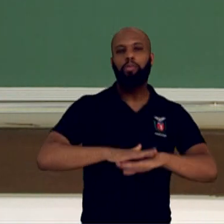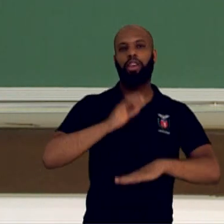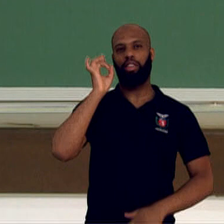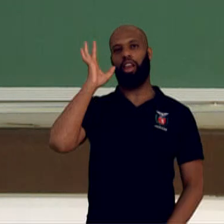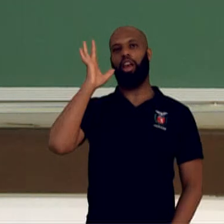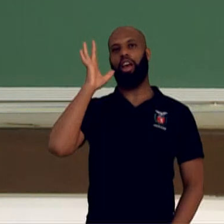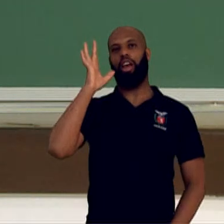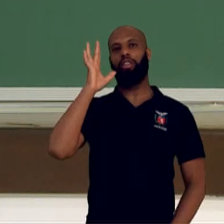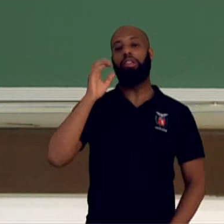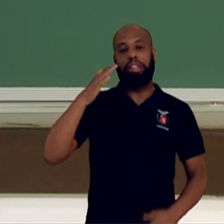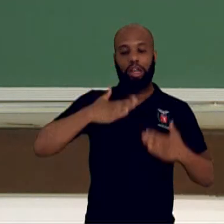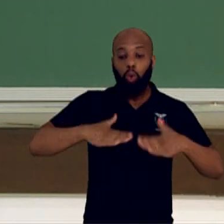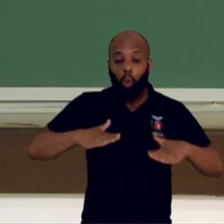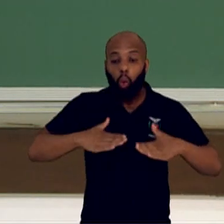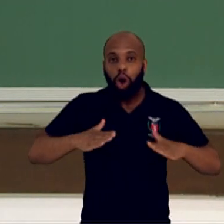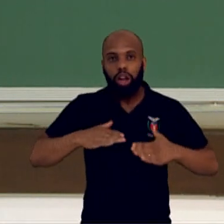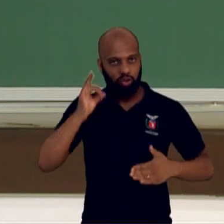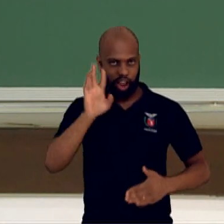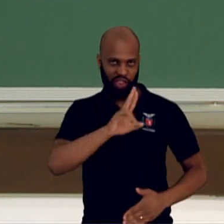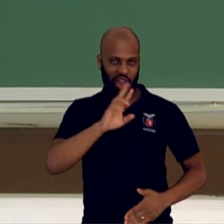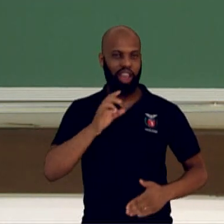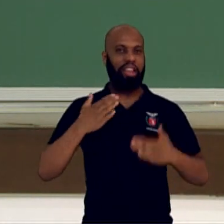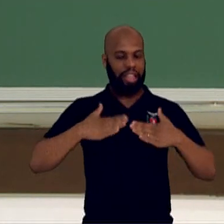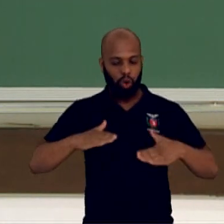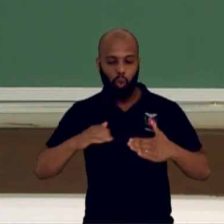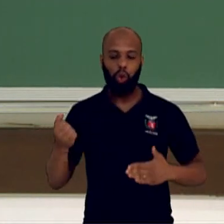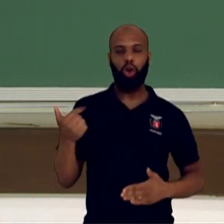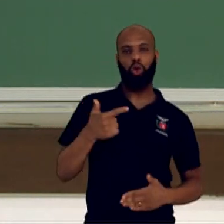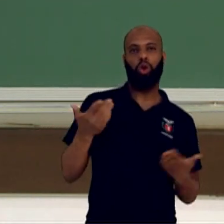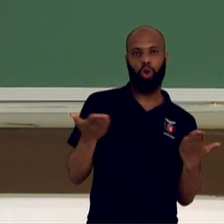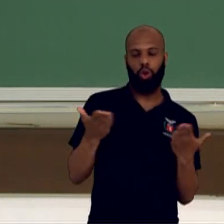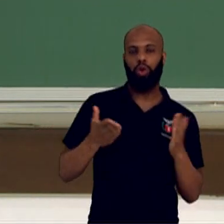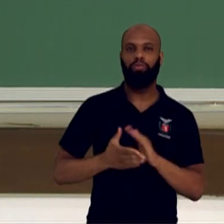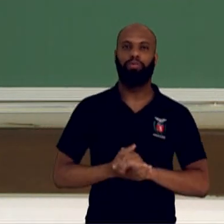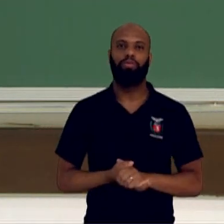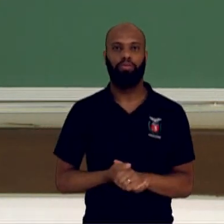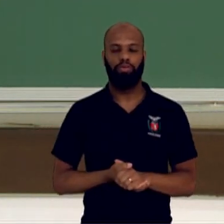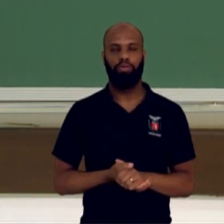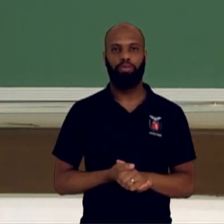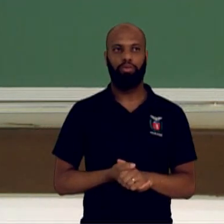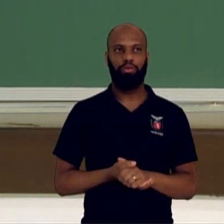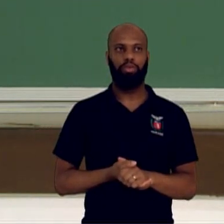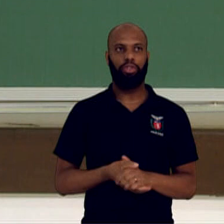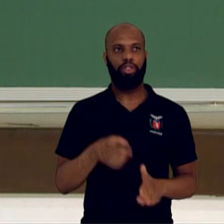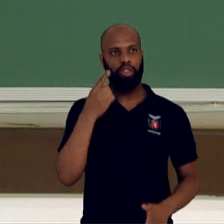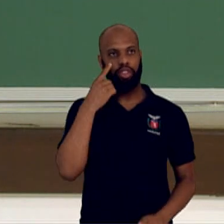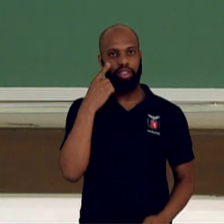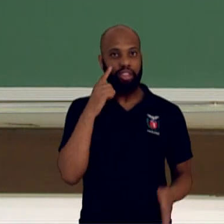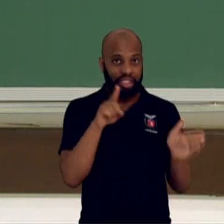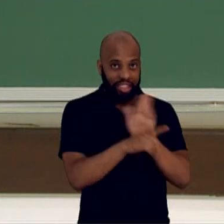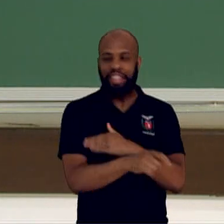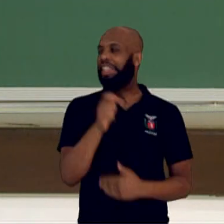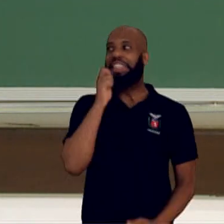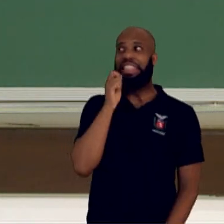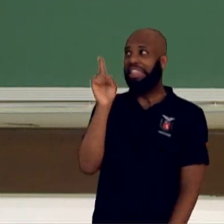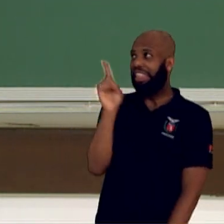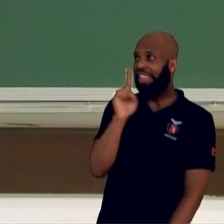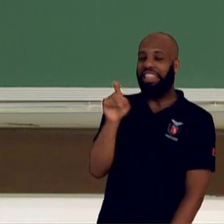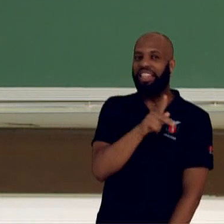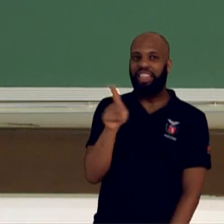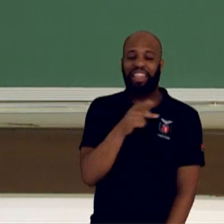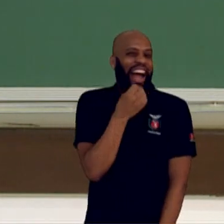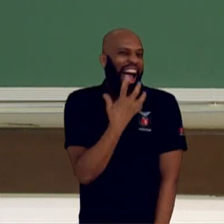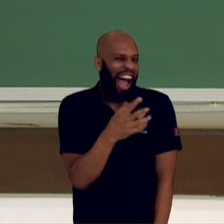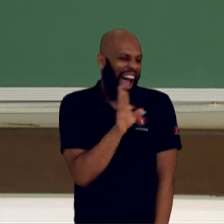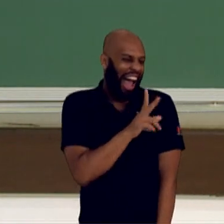conhece hoje, certo? Vamos seguir em frente? Vamos ver se agora é um teste? Ai, professora, não. Ai, que bom. Não é, né? Então,